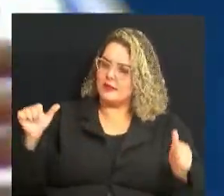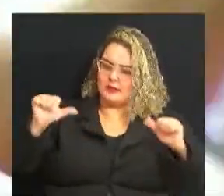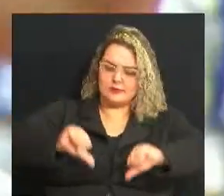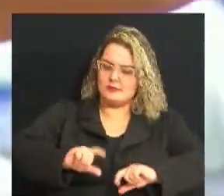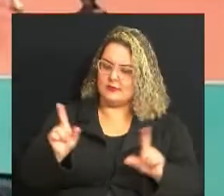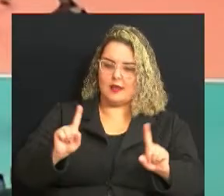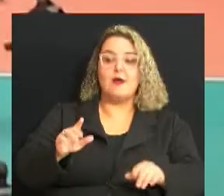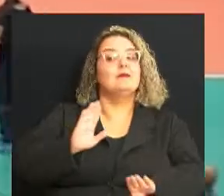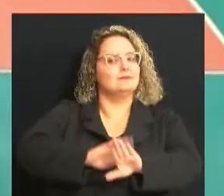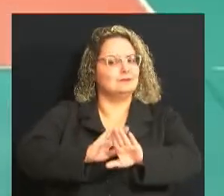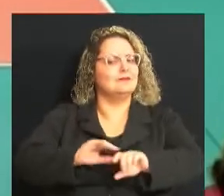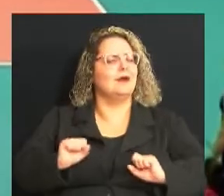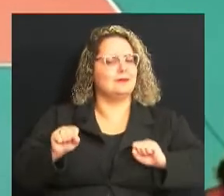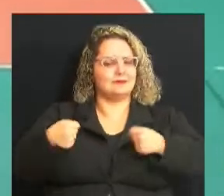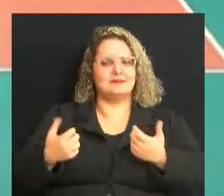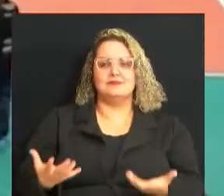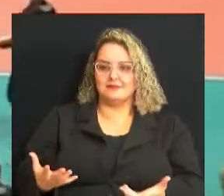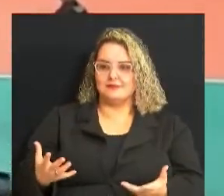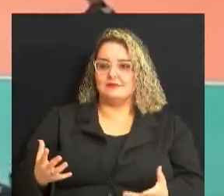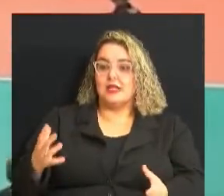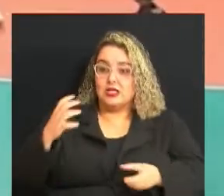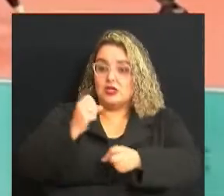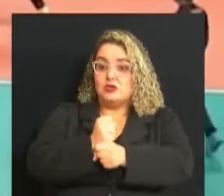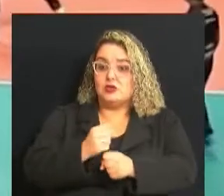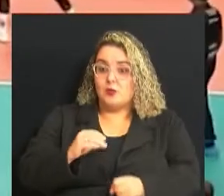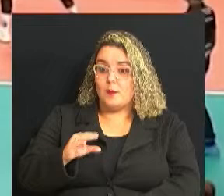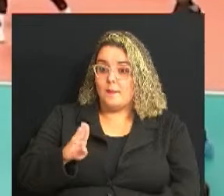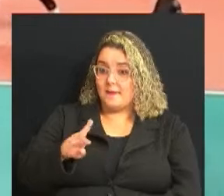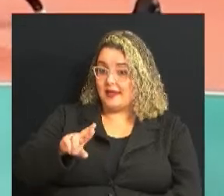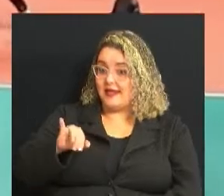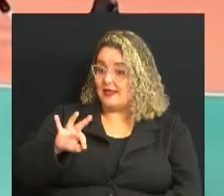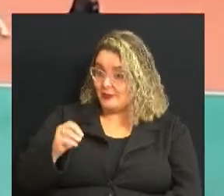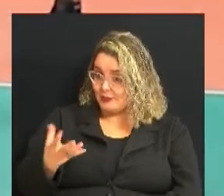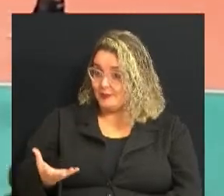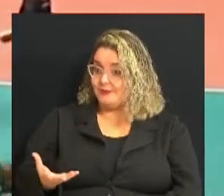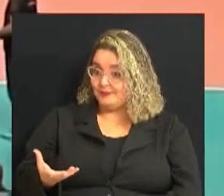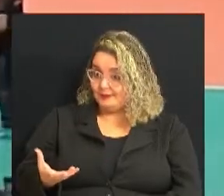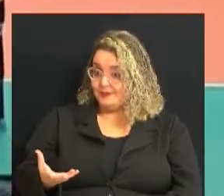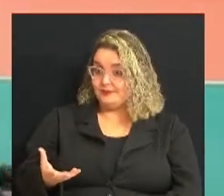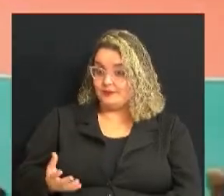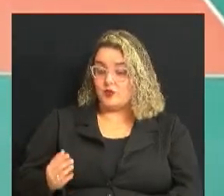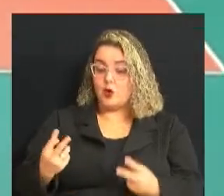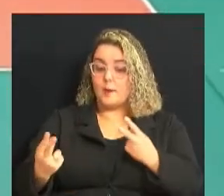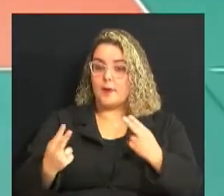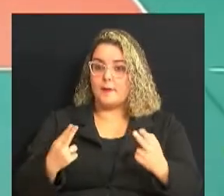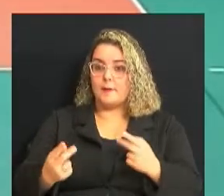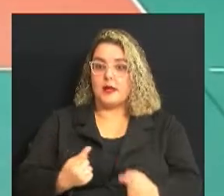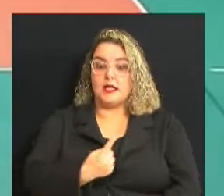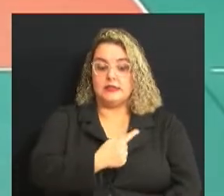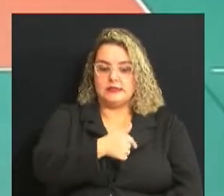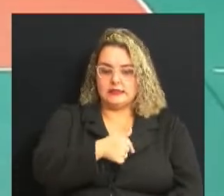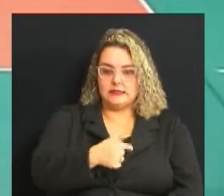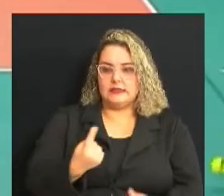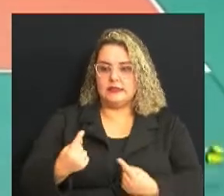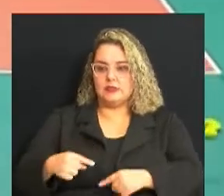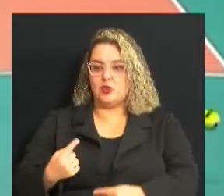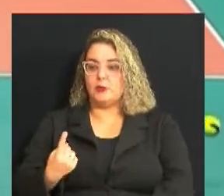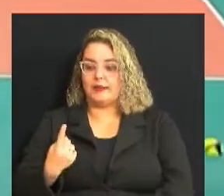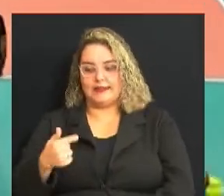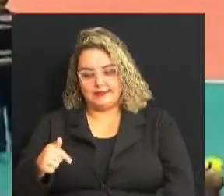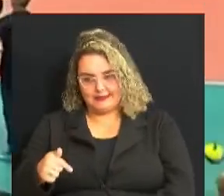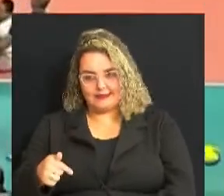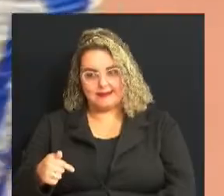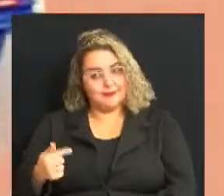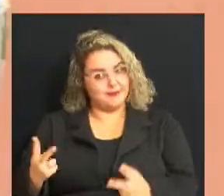reagiram. Com este ponto do Central Brito, o jogo ficou empatado 17-17. E com